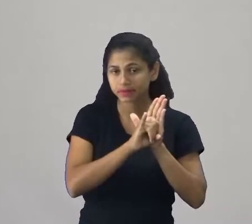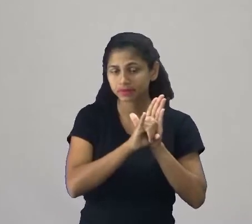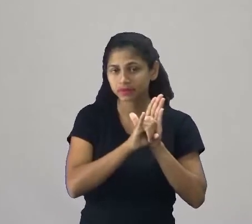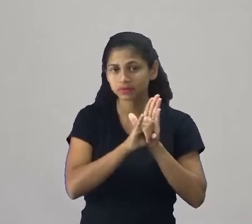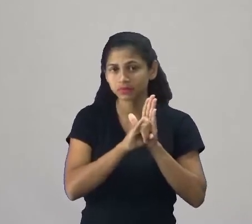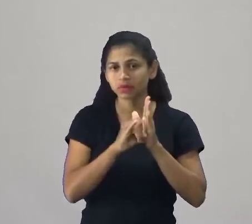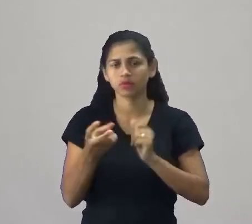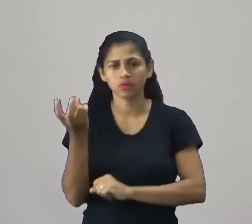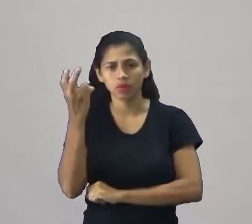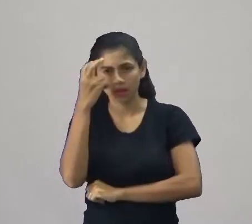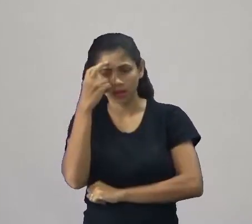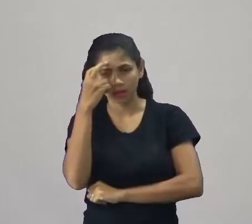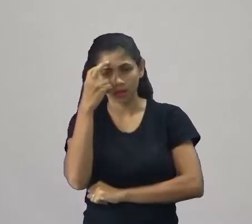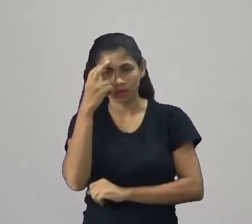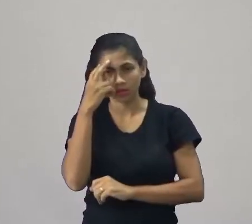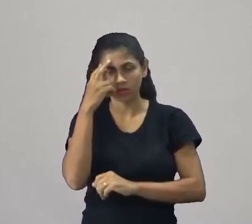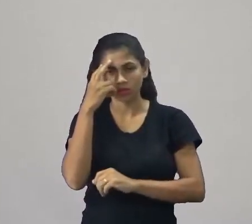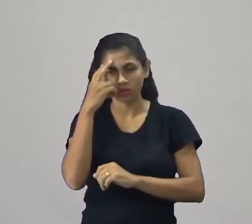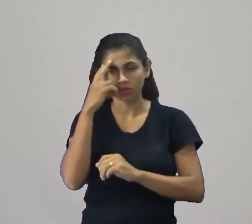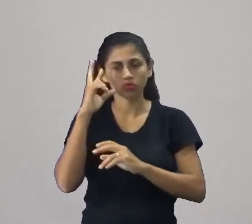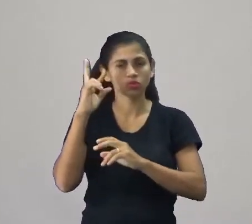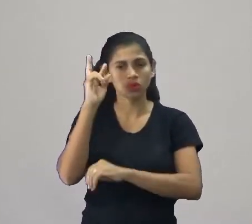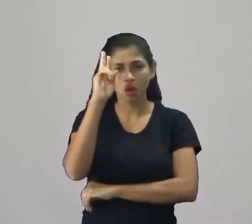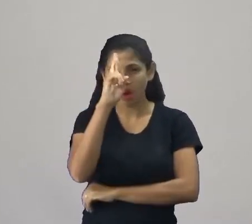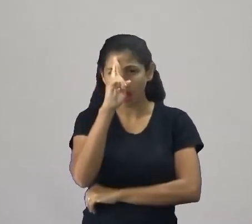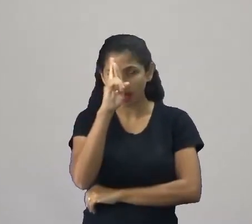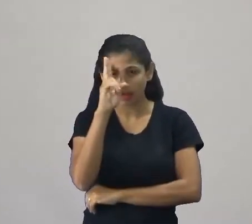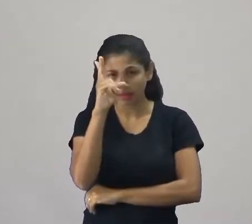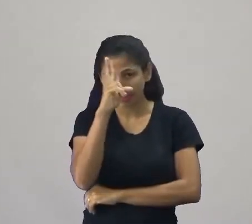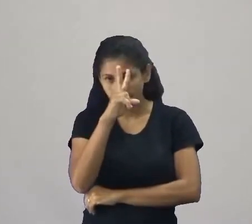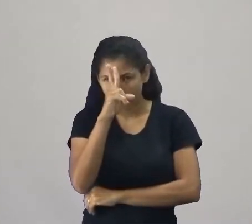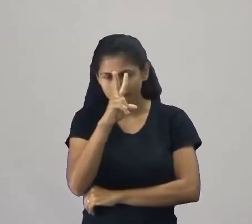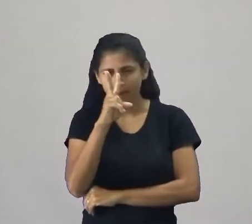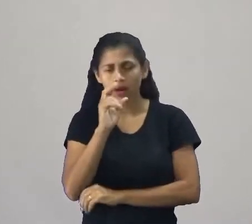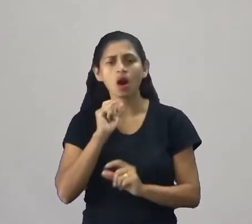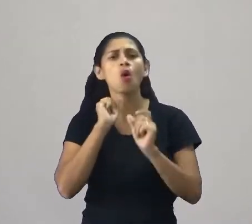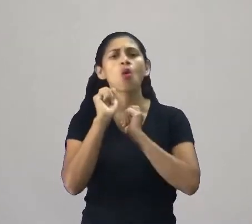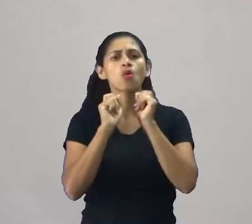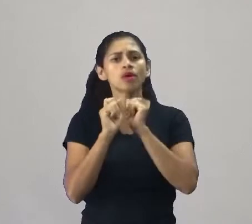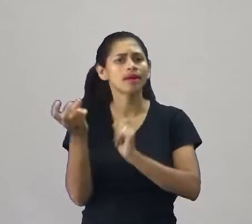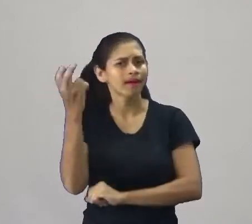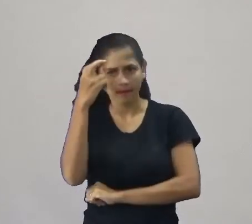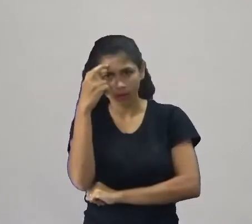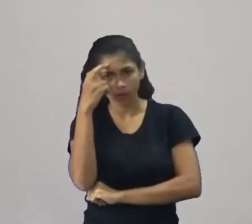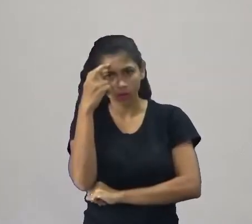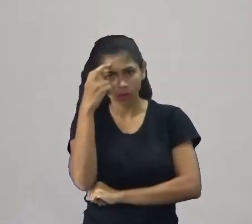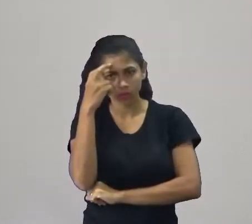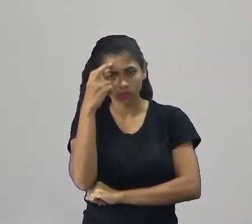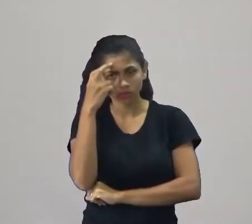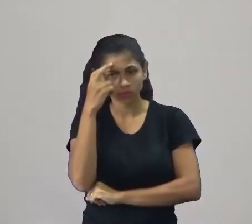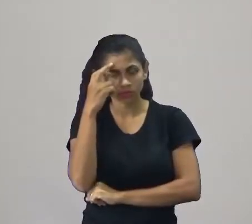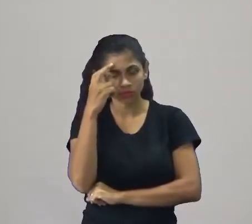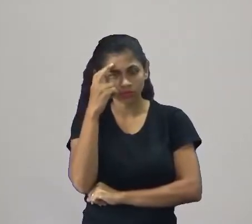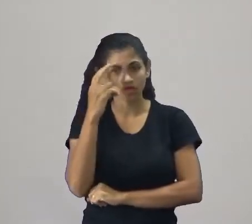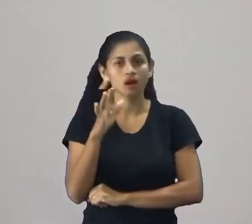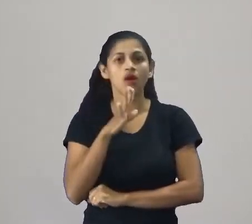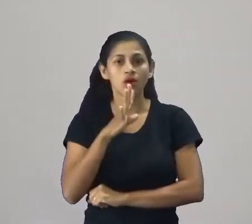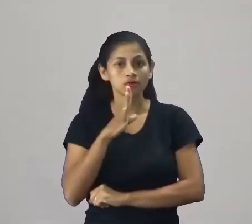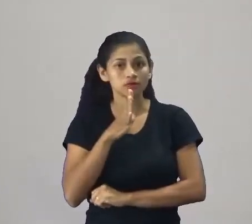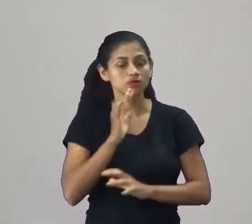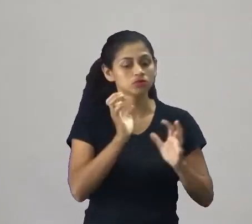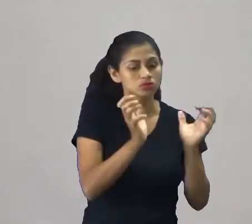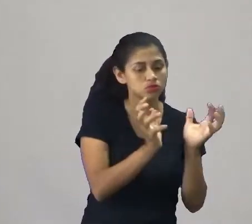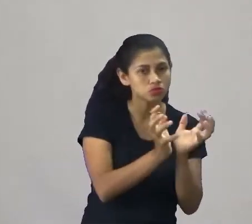aspecto cultural, relembrar o que é cultura. Cultura, vamos direcionar para conhecimento de um grupo, tranquilo, de